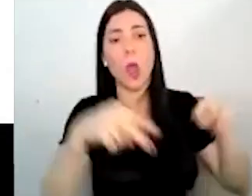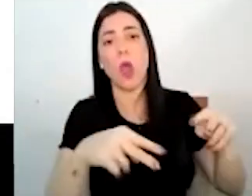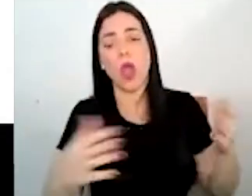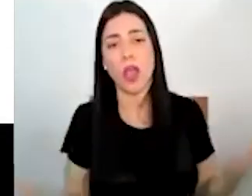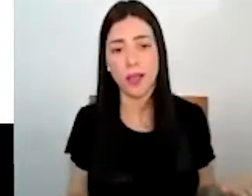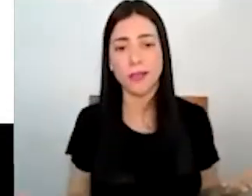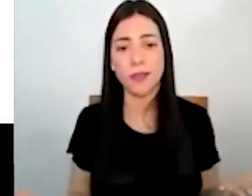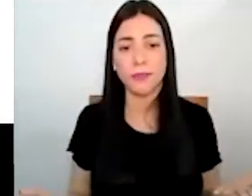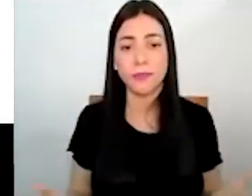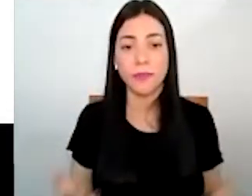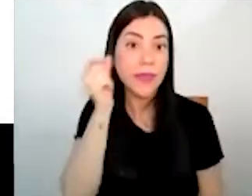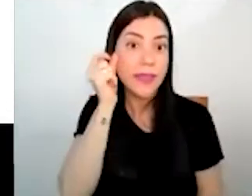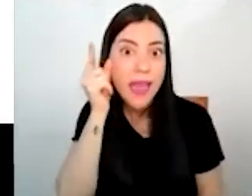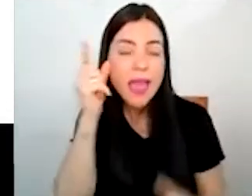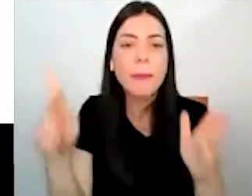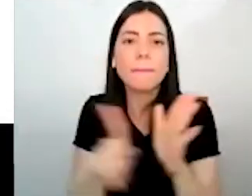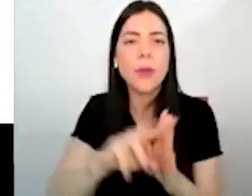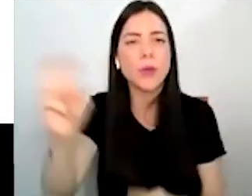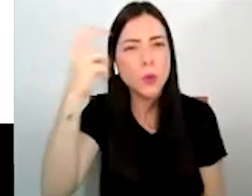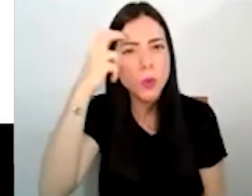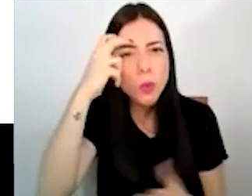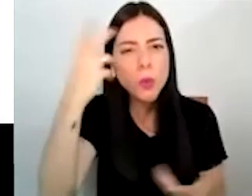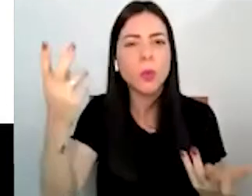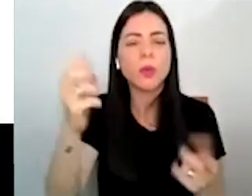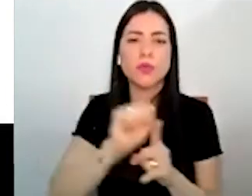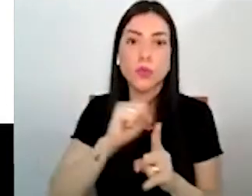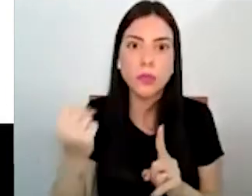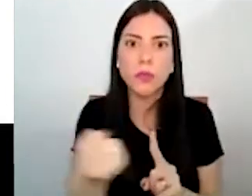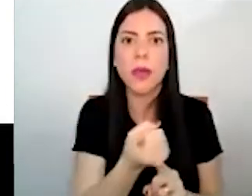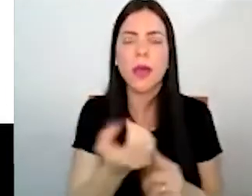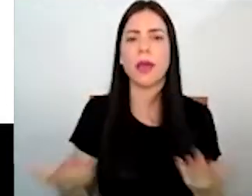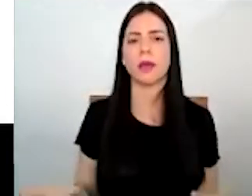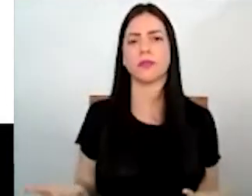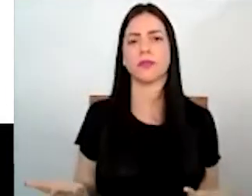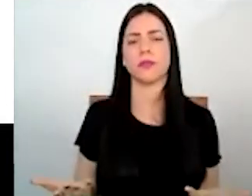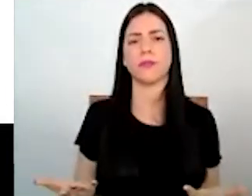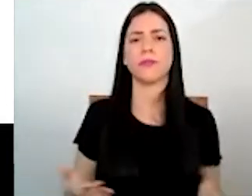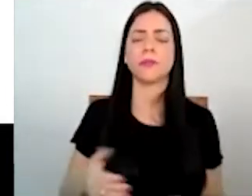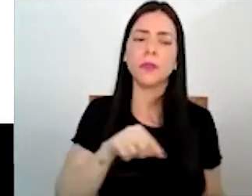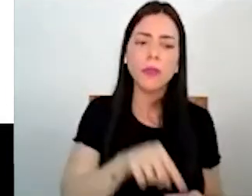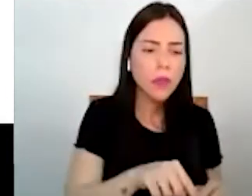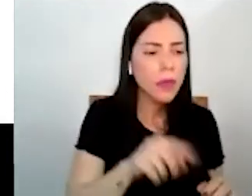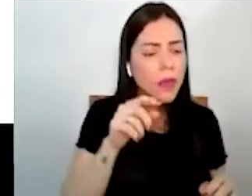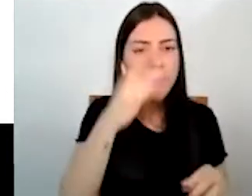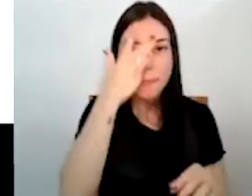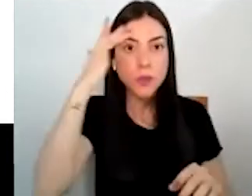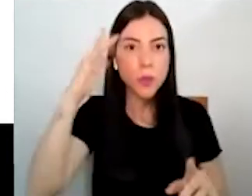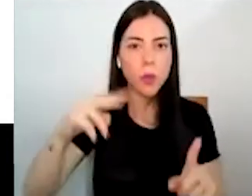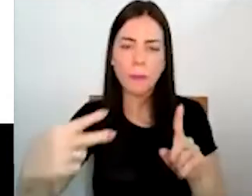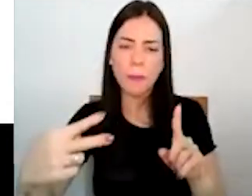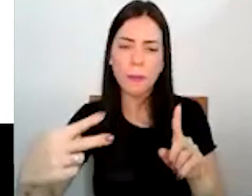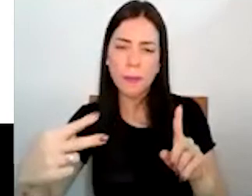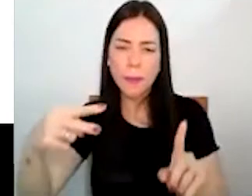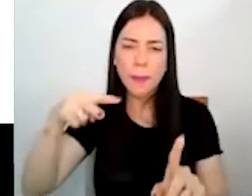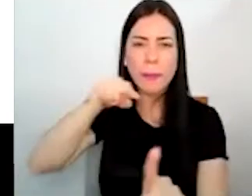ideia que isso existe na cultura e na sociedade, né, e a somatória de todos esses pontos de vista e de todas essas